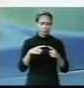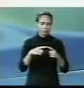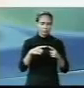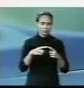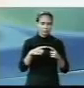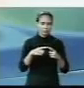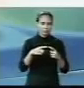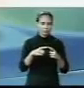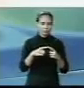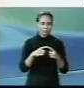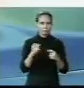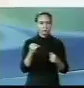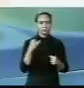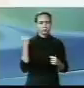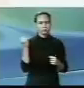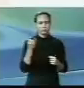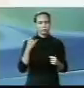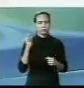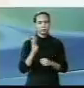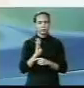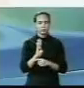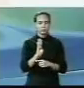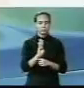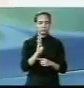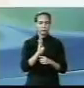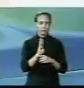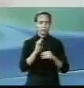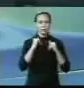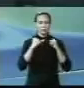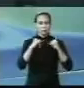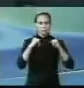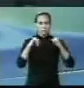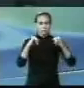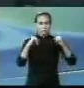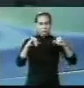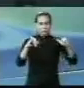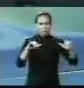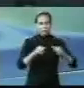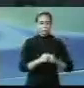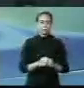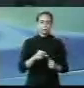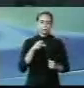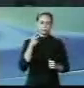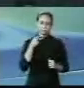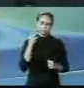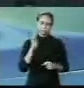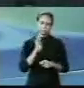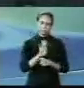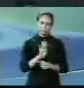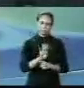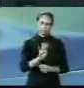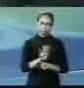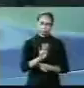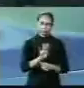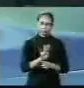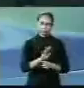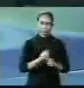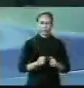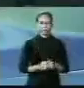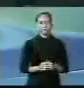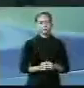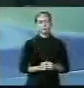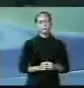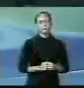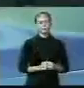e a importância de proteger sua rede. Bom, em relação à segurança, nós temos que pensar algumas coisas. Quanto